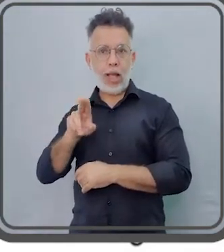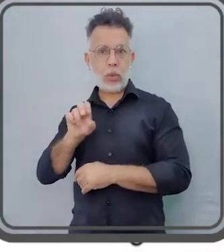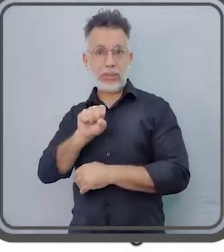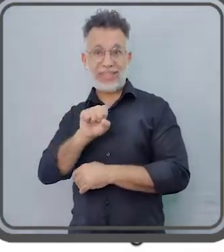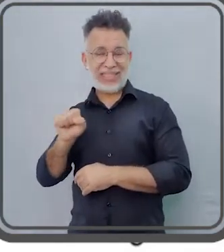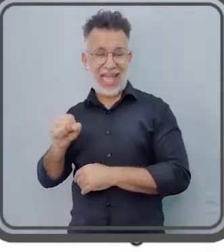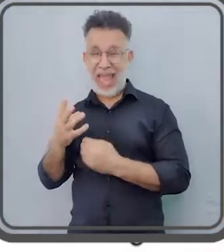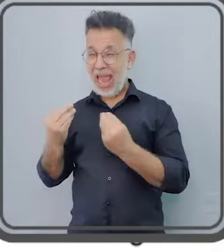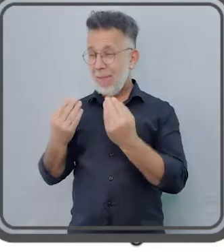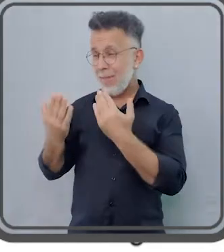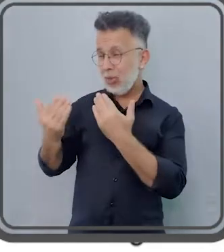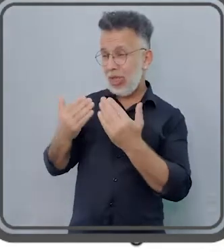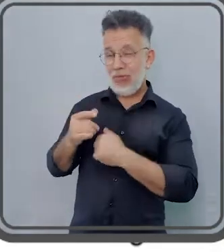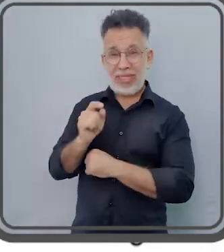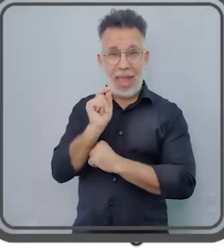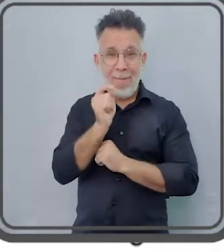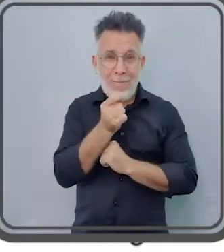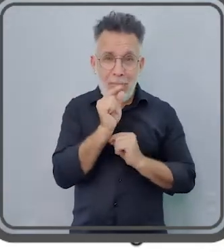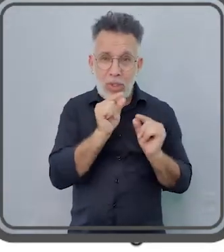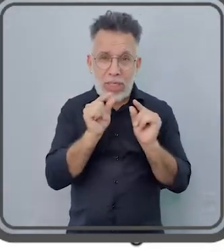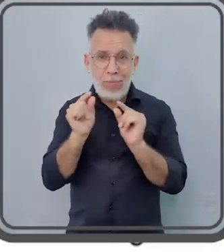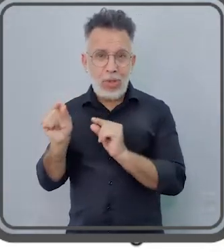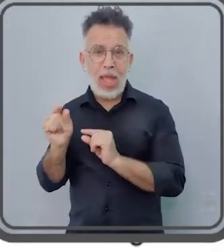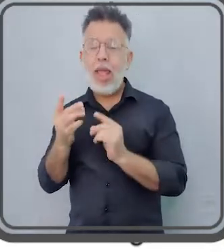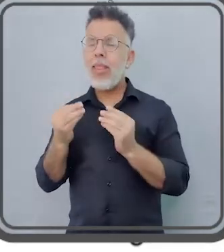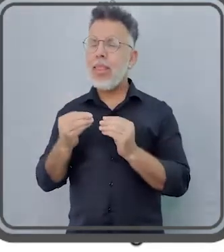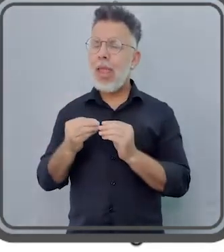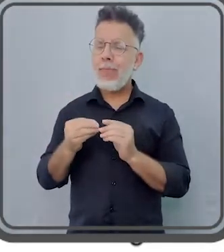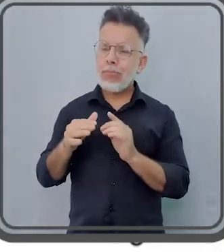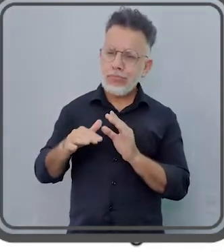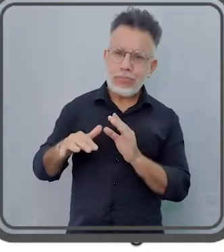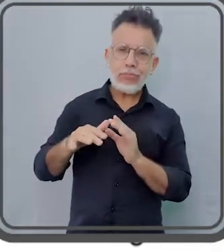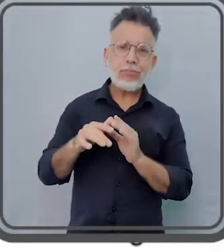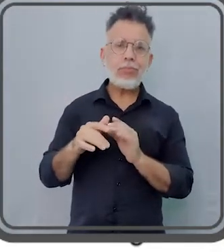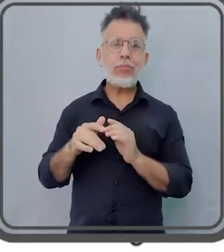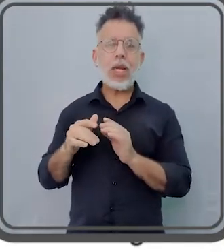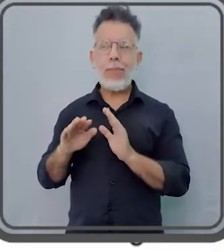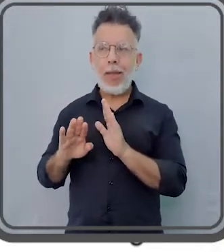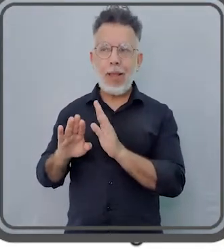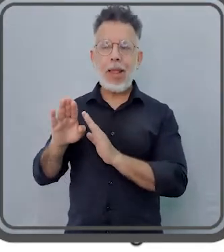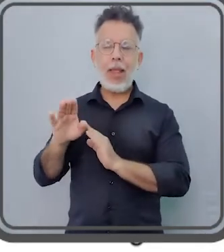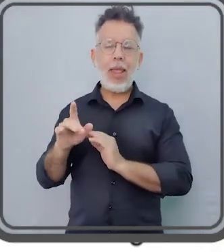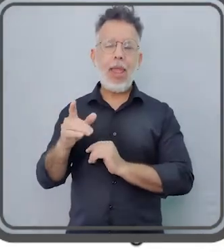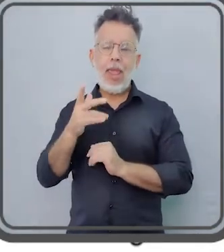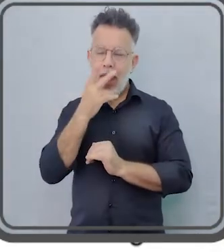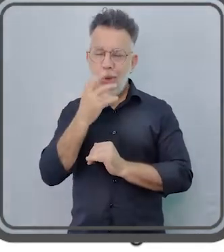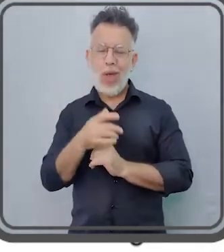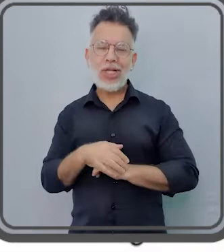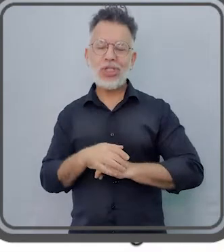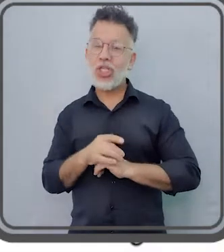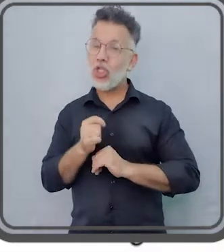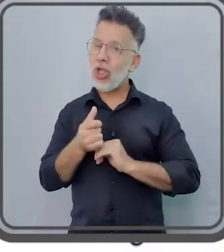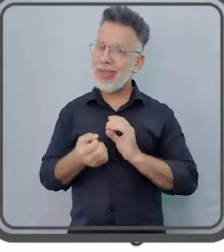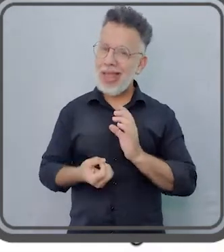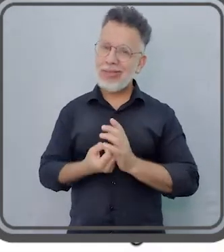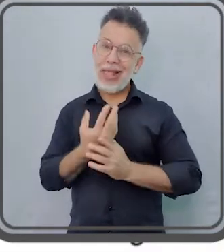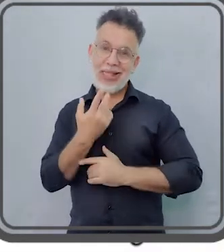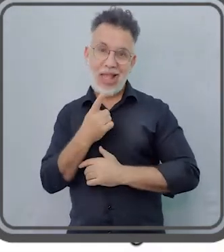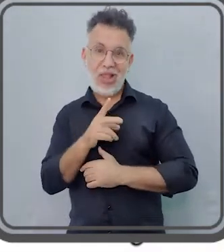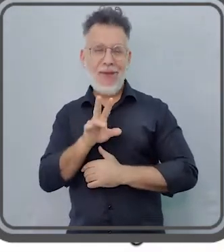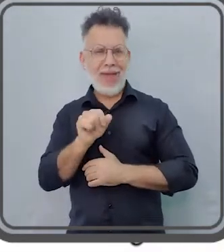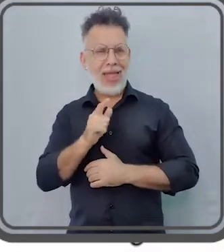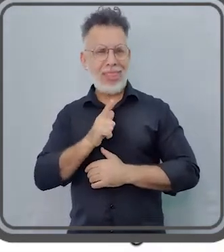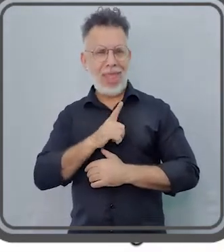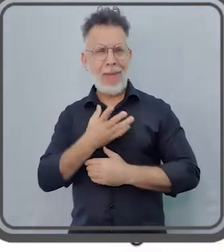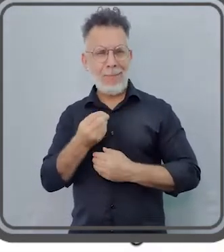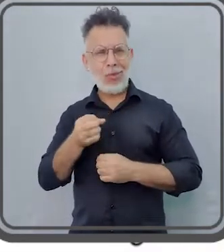tem muito campo para crescer, mas empreendedor vê copo cheio o tempo todo, então eu acho que isso só está nascendo e vai ter muita inovação boa ainda para